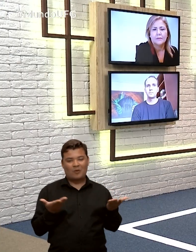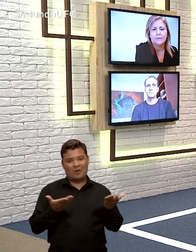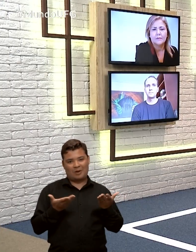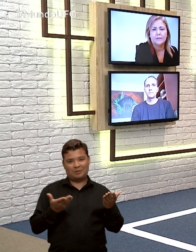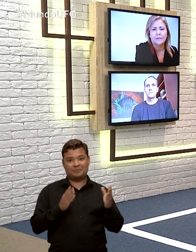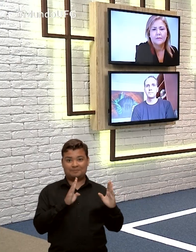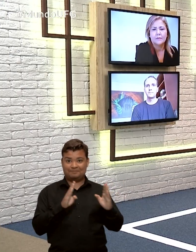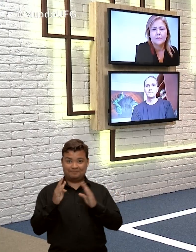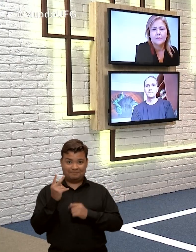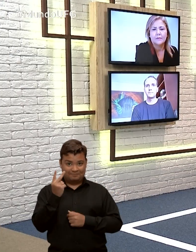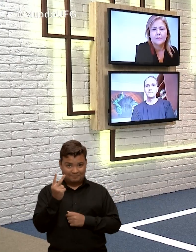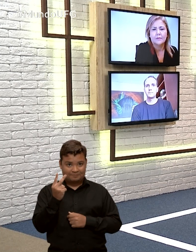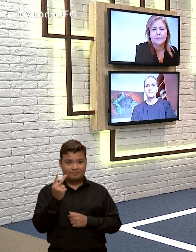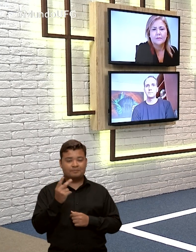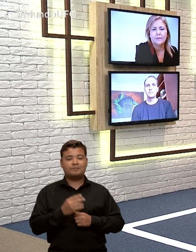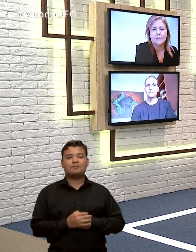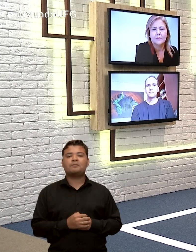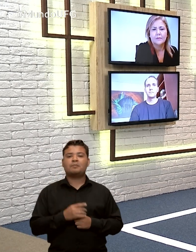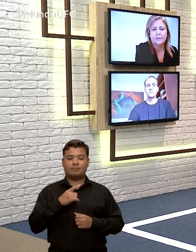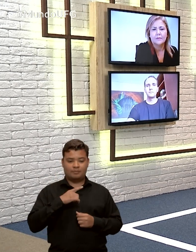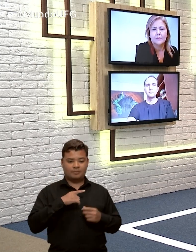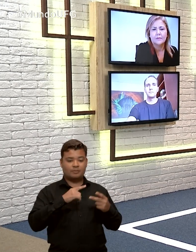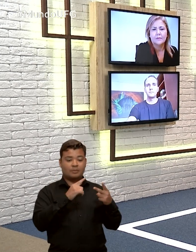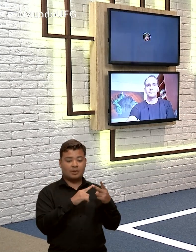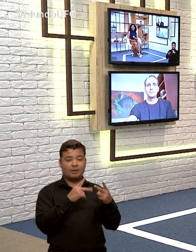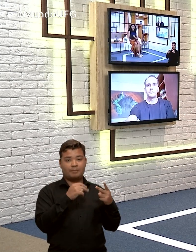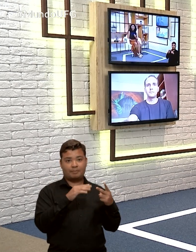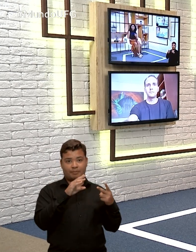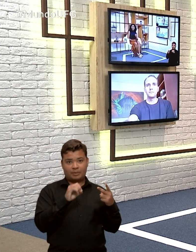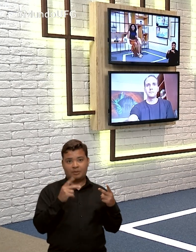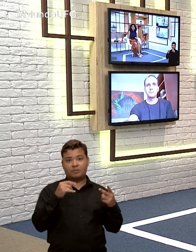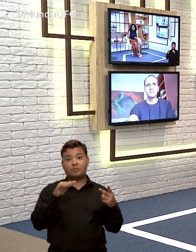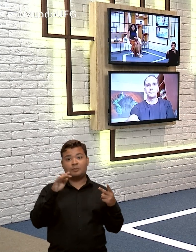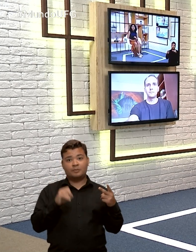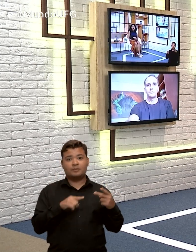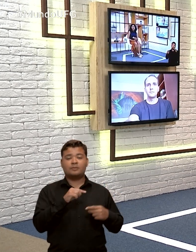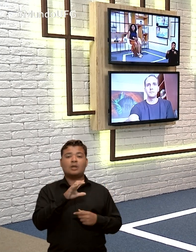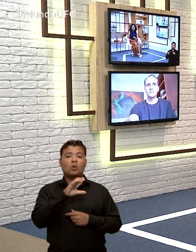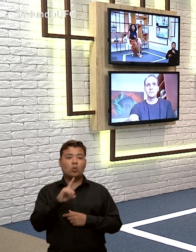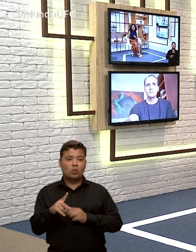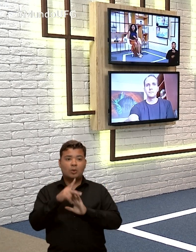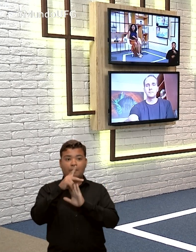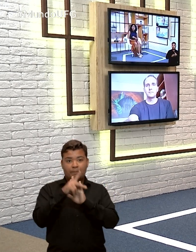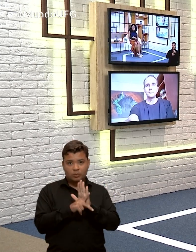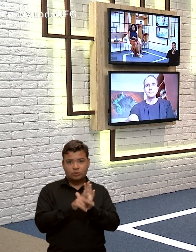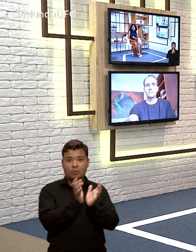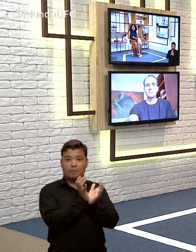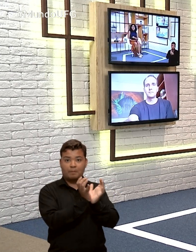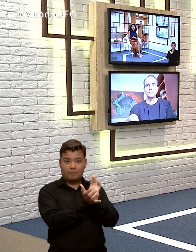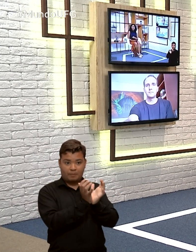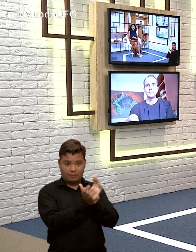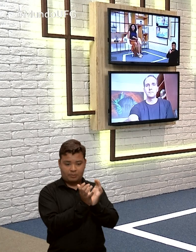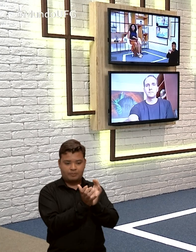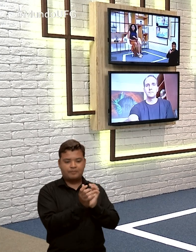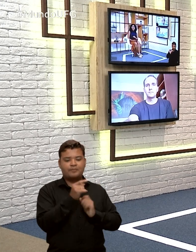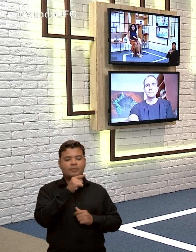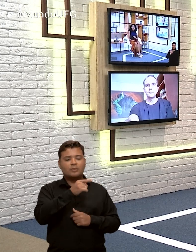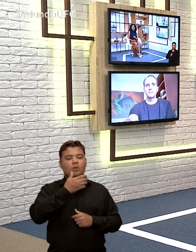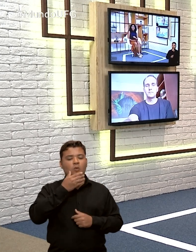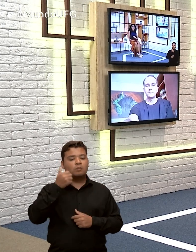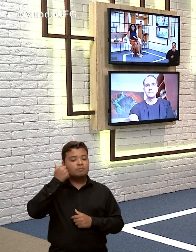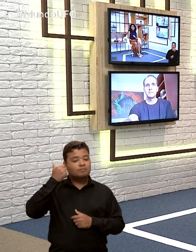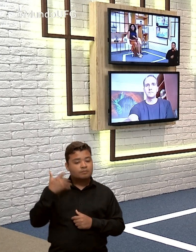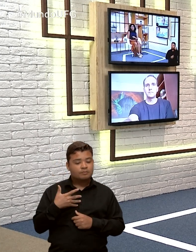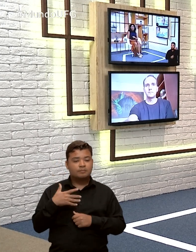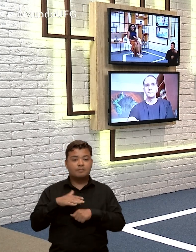segundo bloco. Nós estamos com o Pablo Pinto, ele é coordenador do projeto Bibliolibras. Pablo se descreve como um